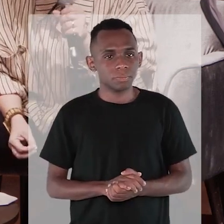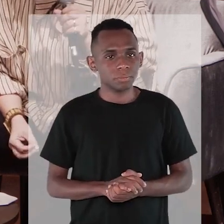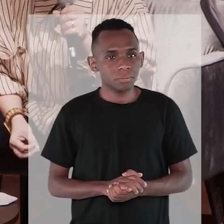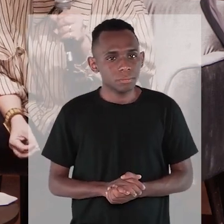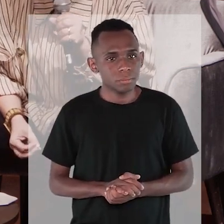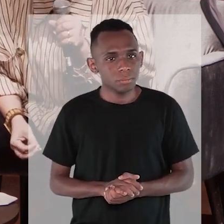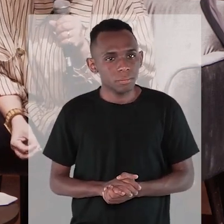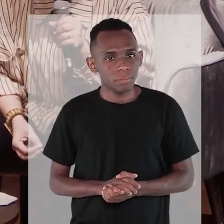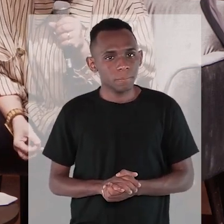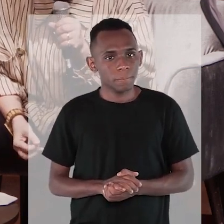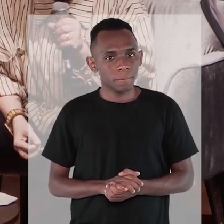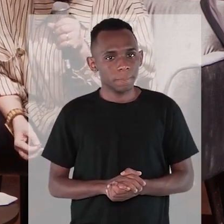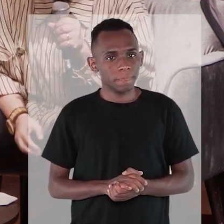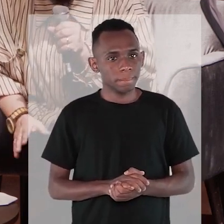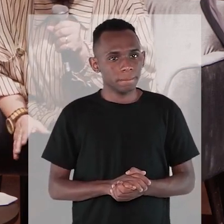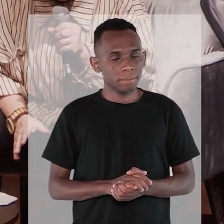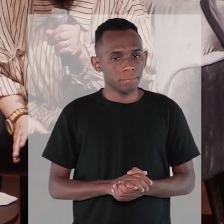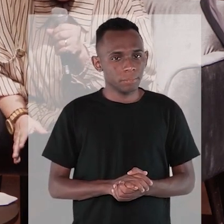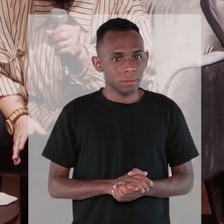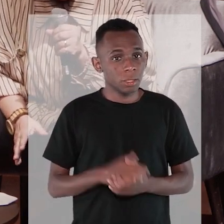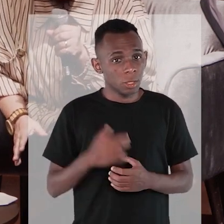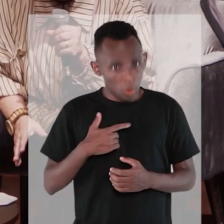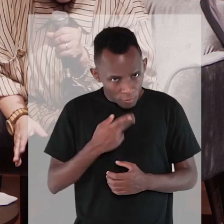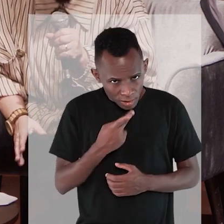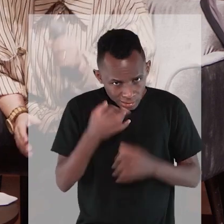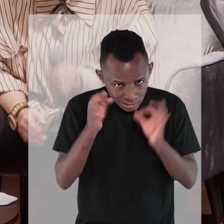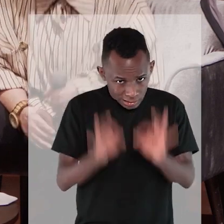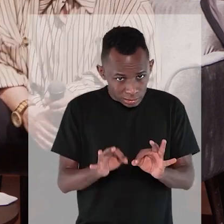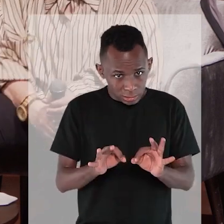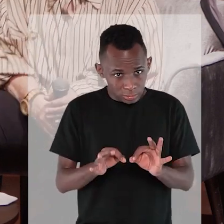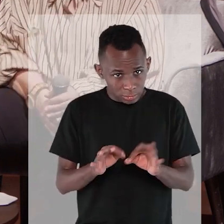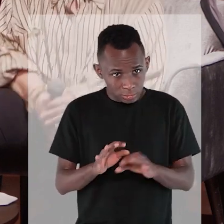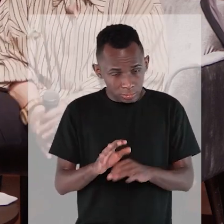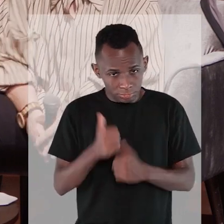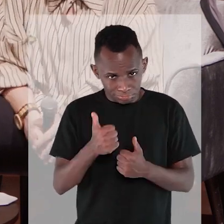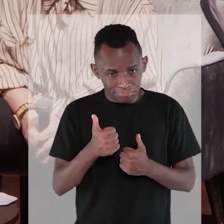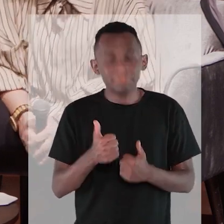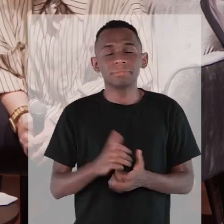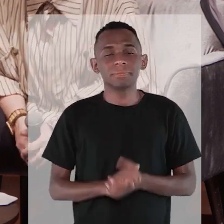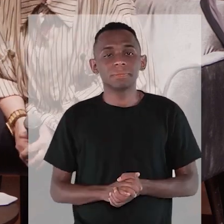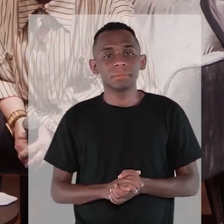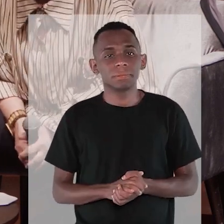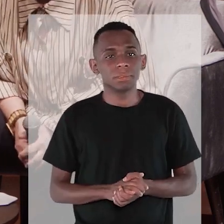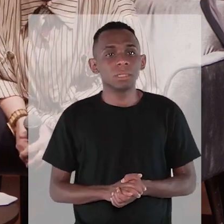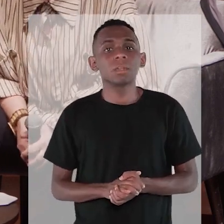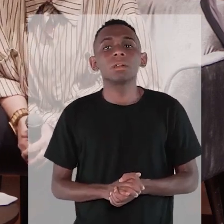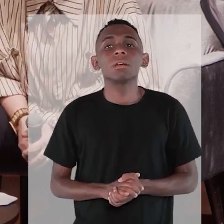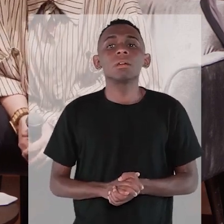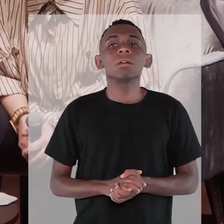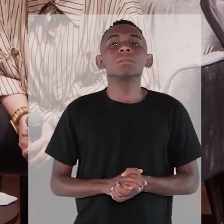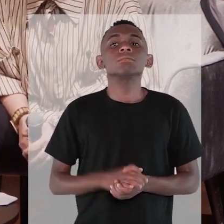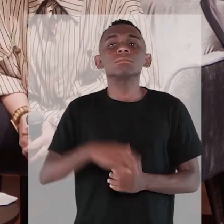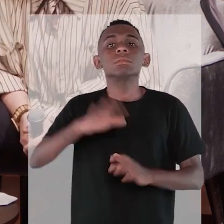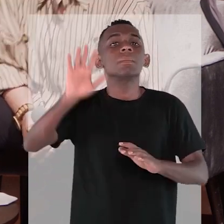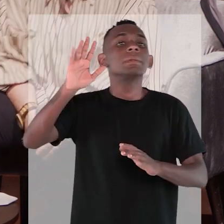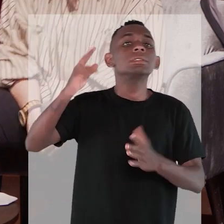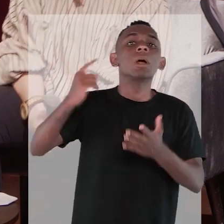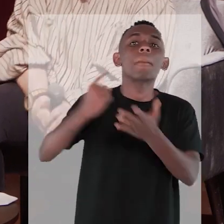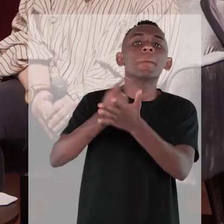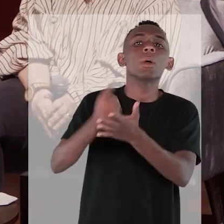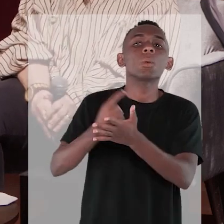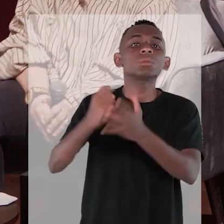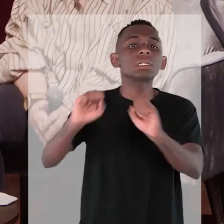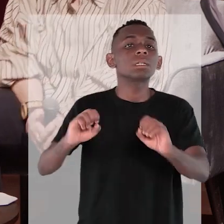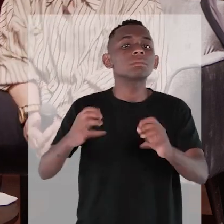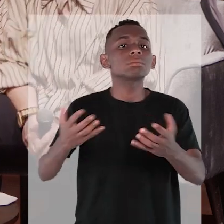quer Eu não envergonhei o senhor, não, né? Heloísa se dirige a um participante da plateia. Alguém quer fazer alguma pergunta? A